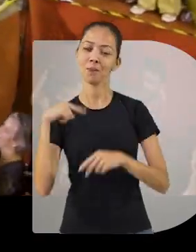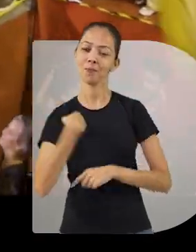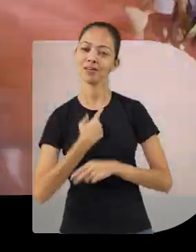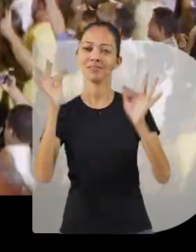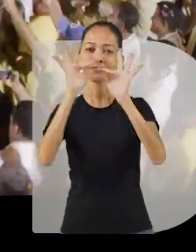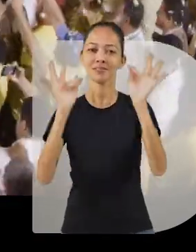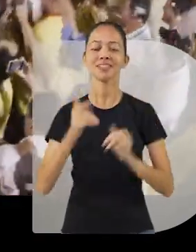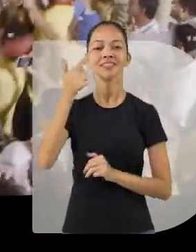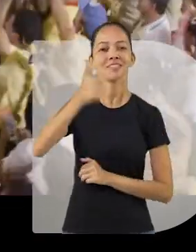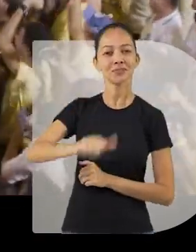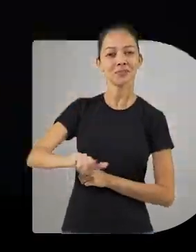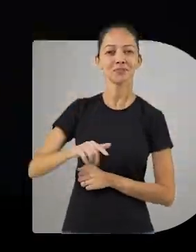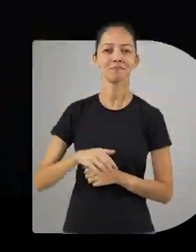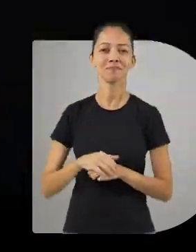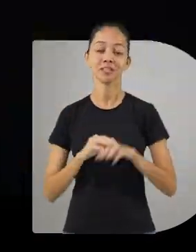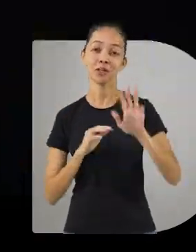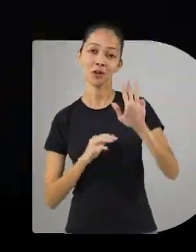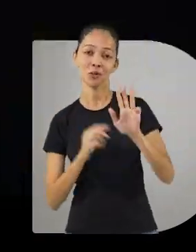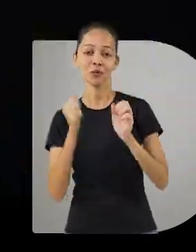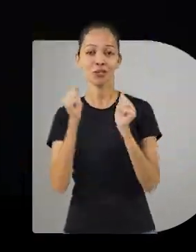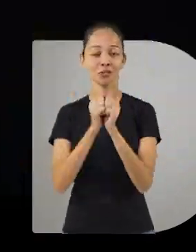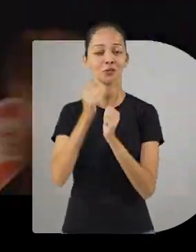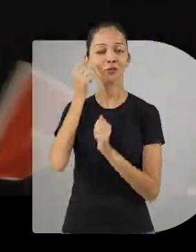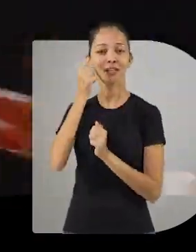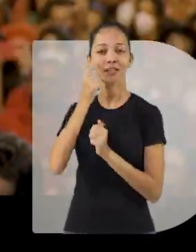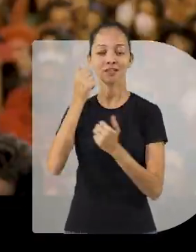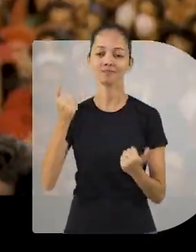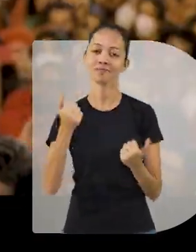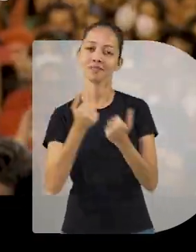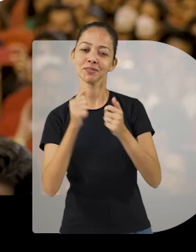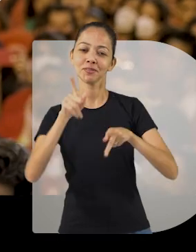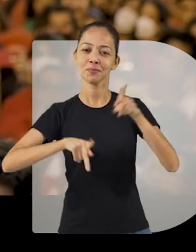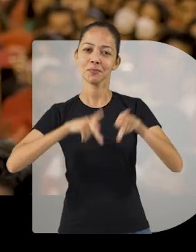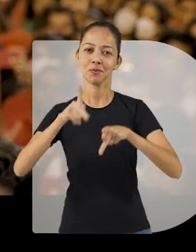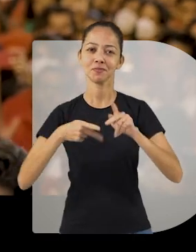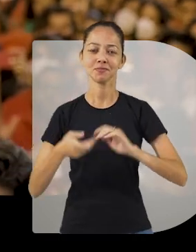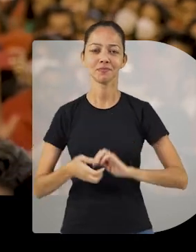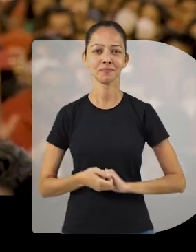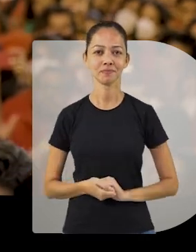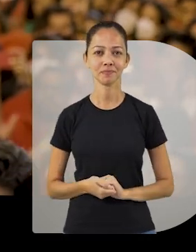pra gente ser feliz de novo. É Lula e Danilo, com a bênção do povo.